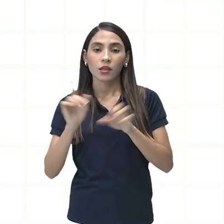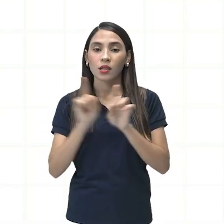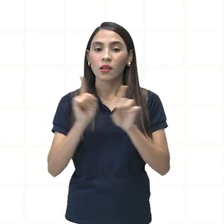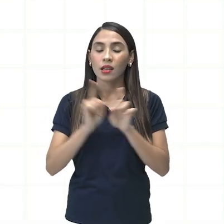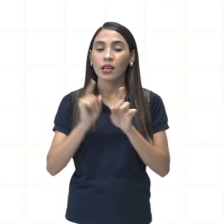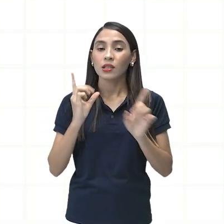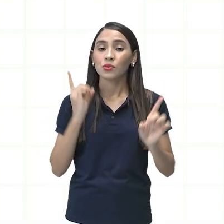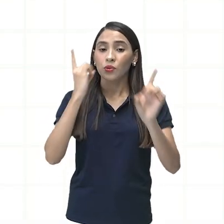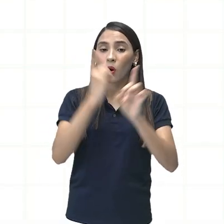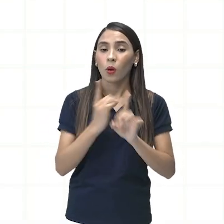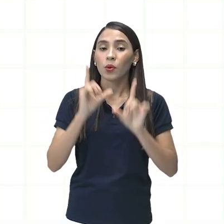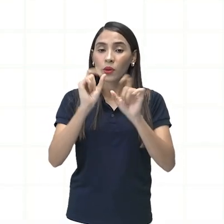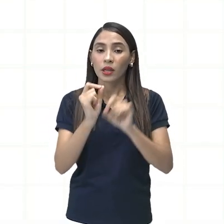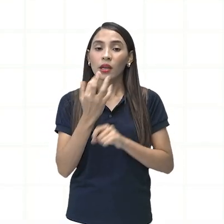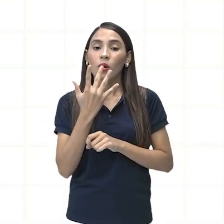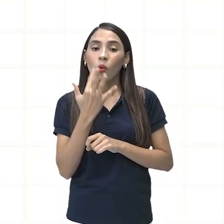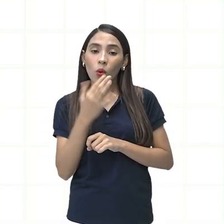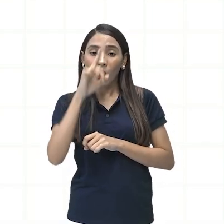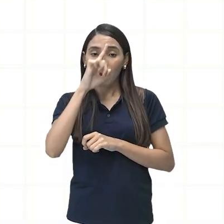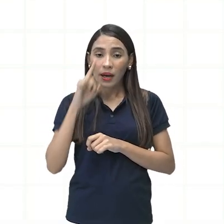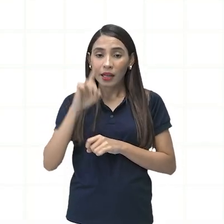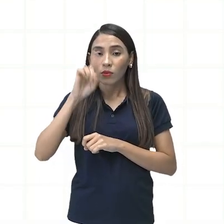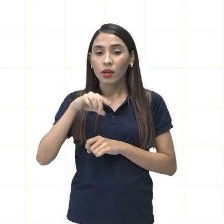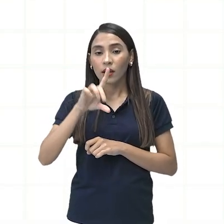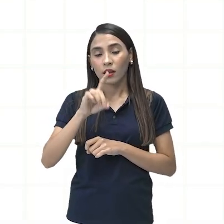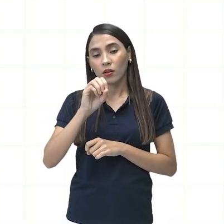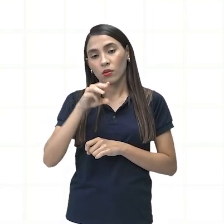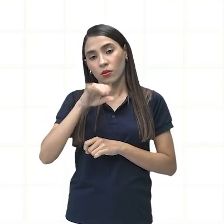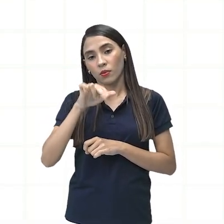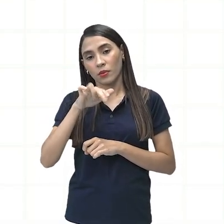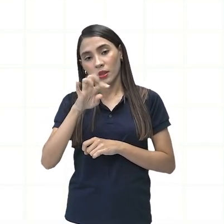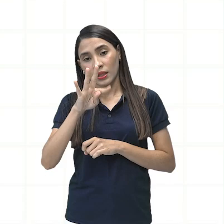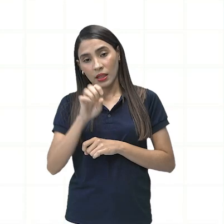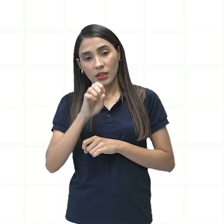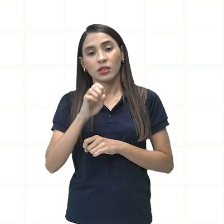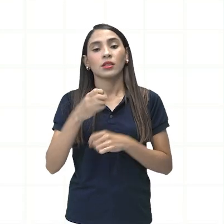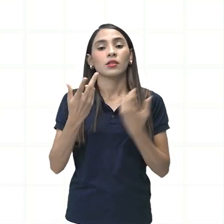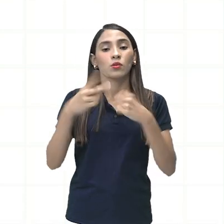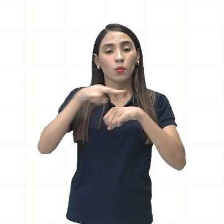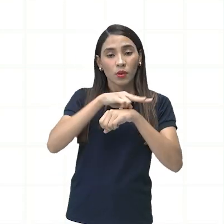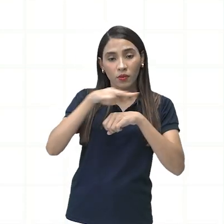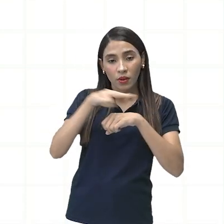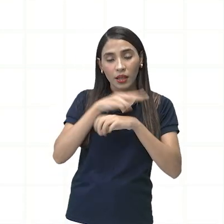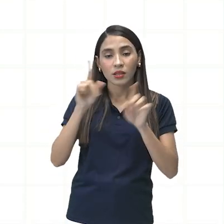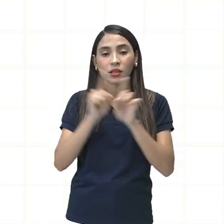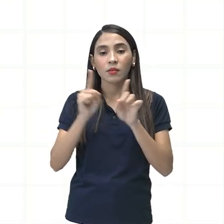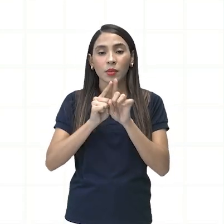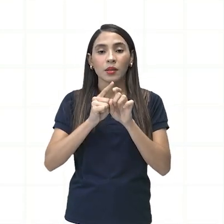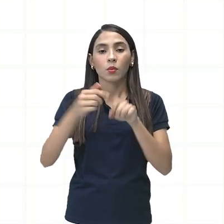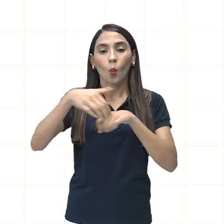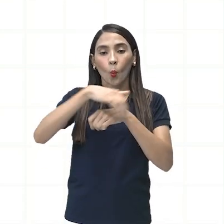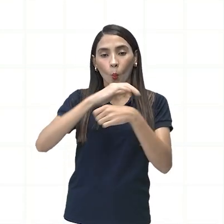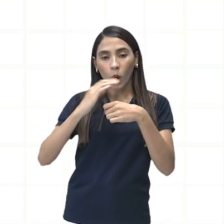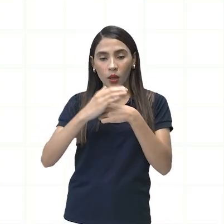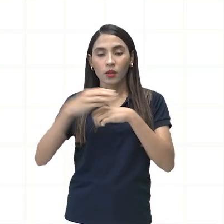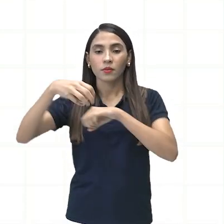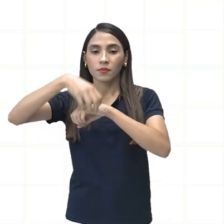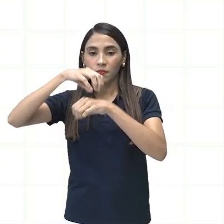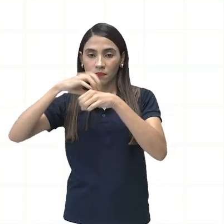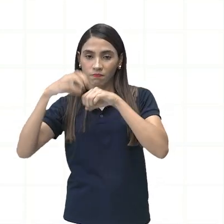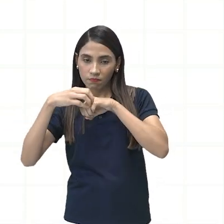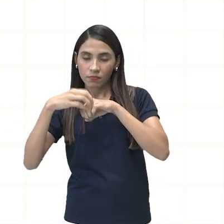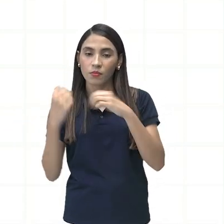então, que o amarelo é dominante sobre o verde e que a textura lisa é dominante sobre a textura rugosa. Então, chegamos